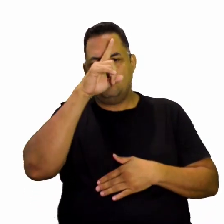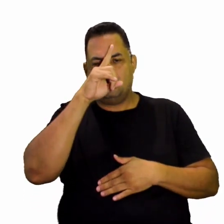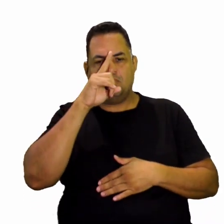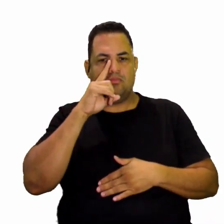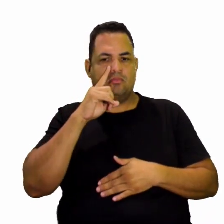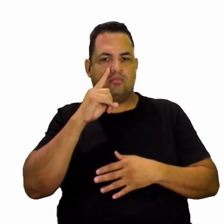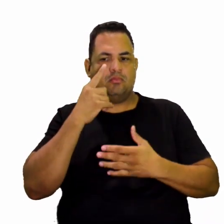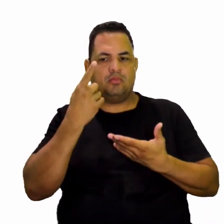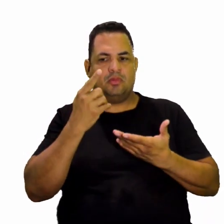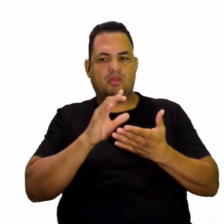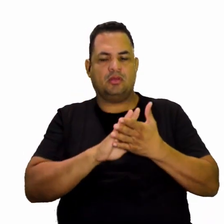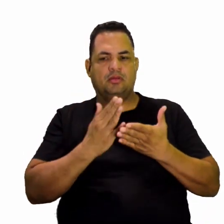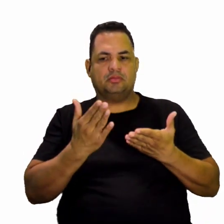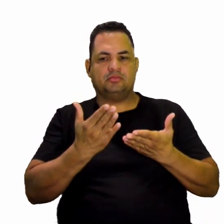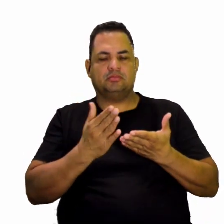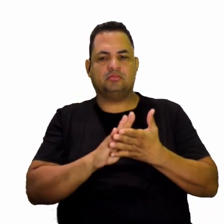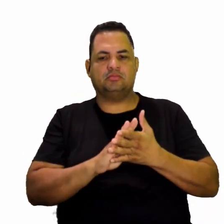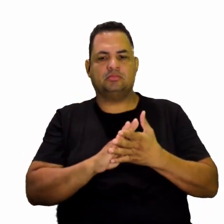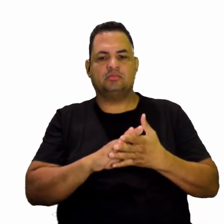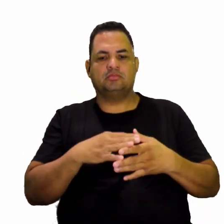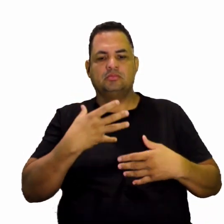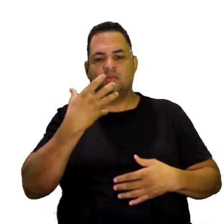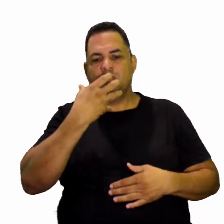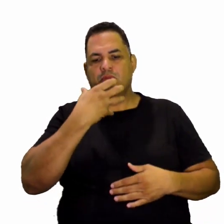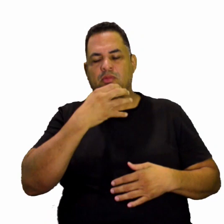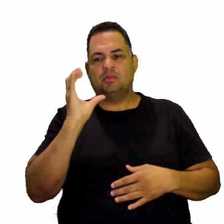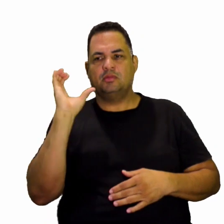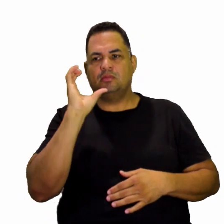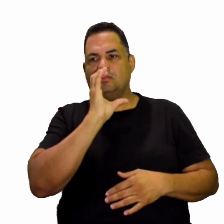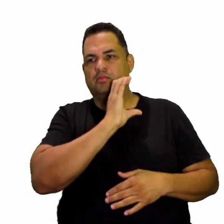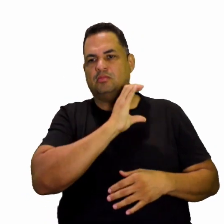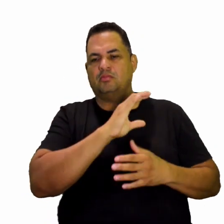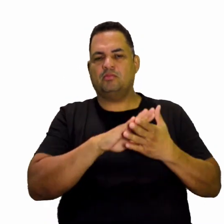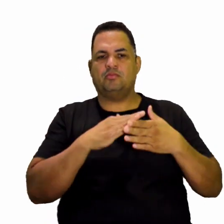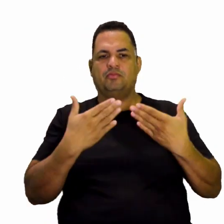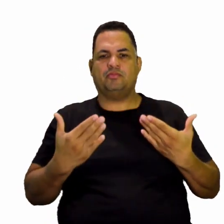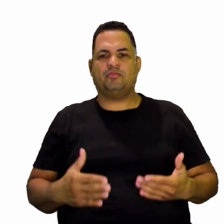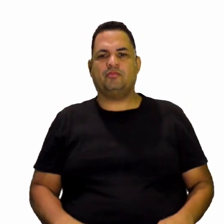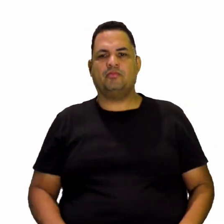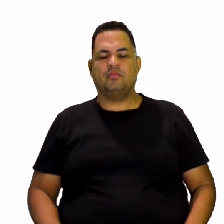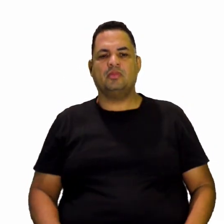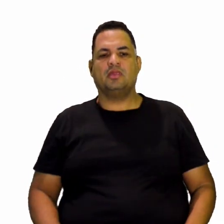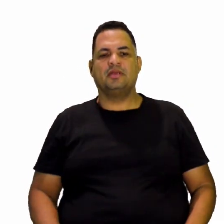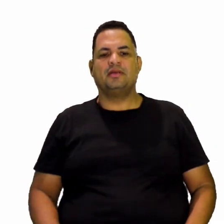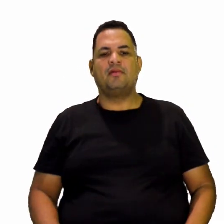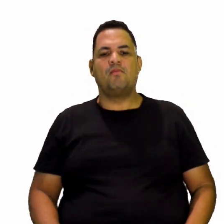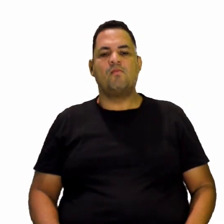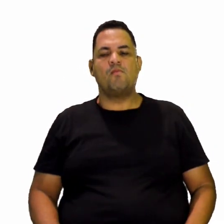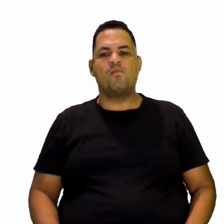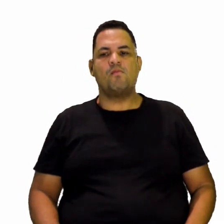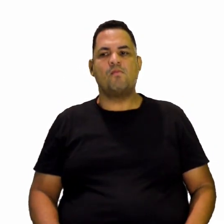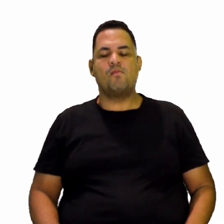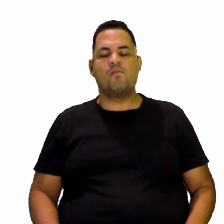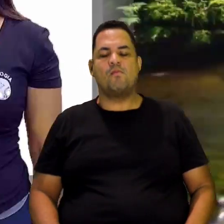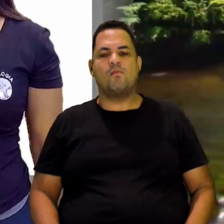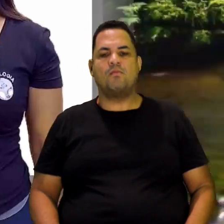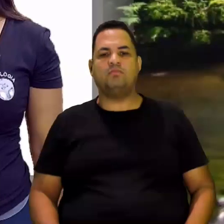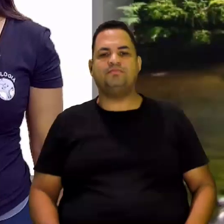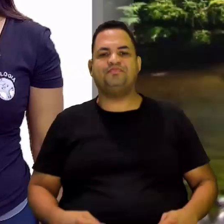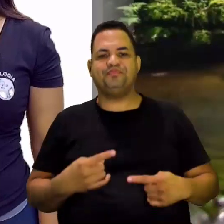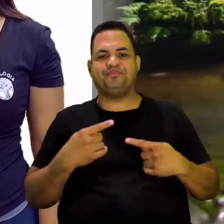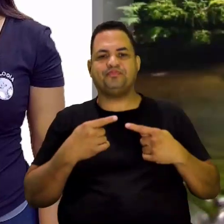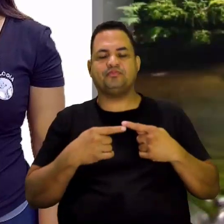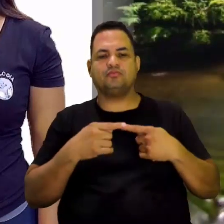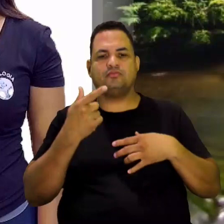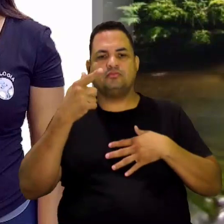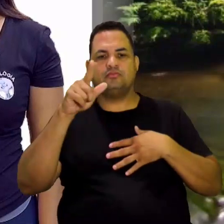determinada fruta mais rápido, né, uma determinada fruta que ele vai, né, essa